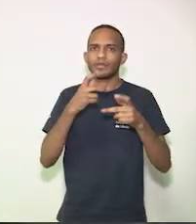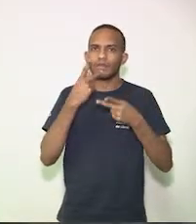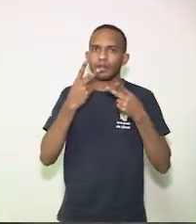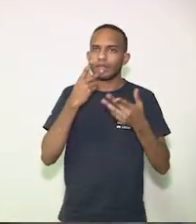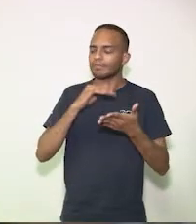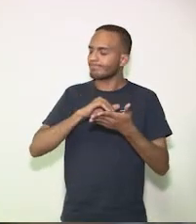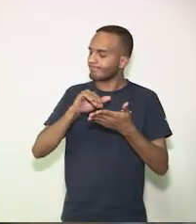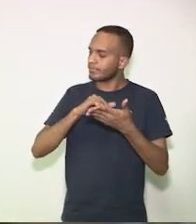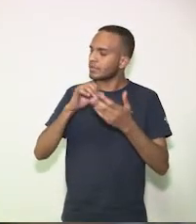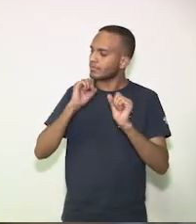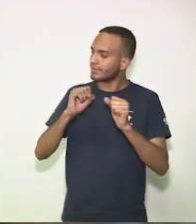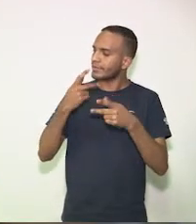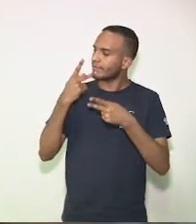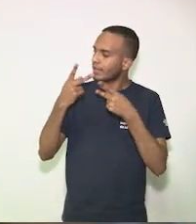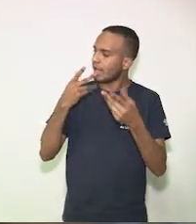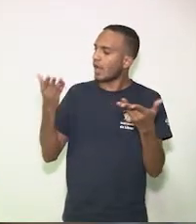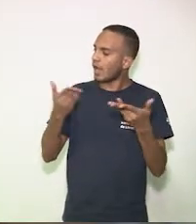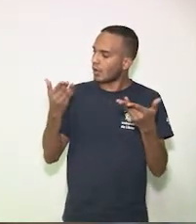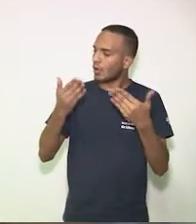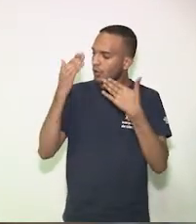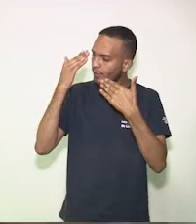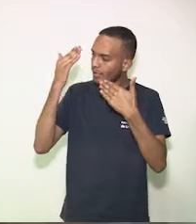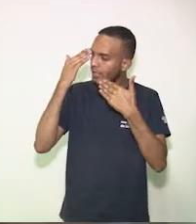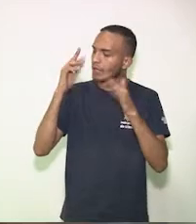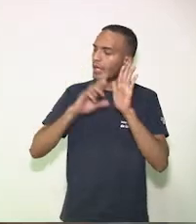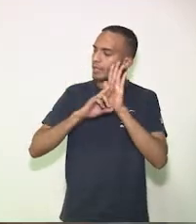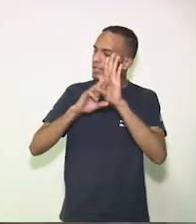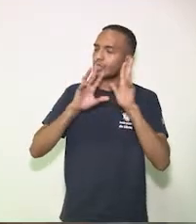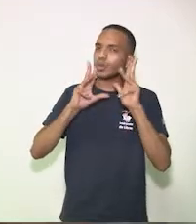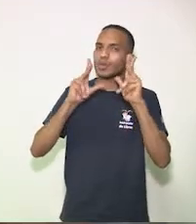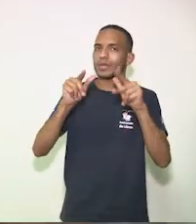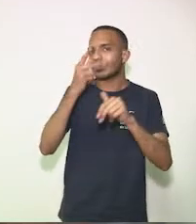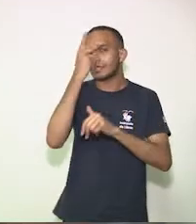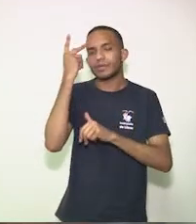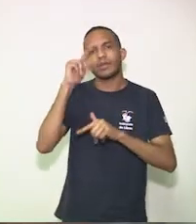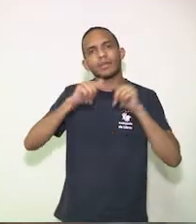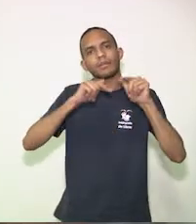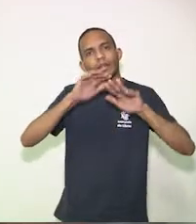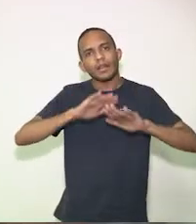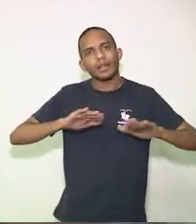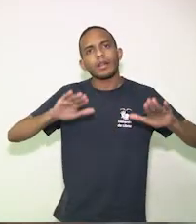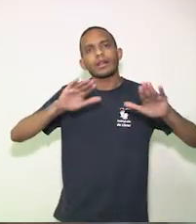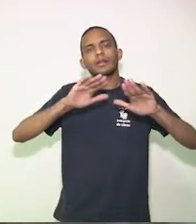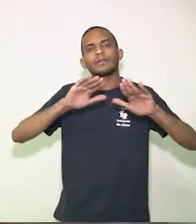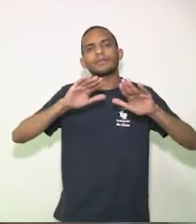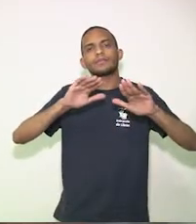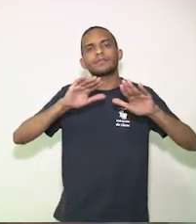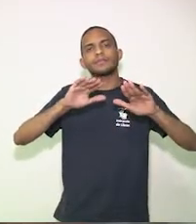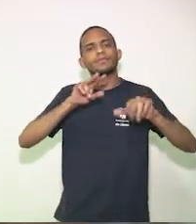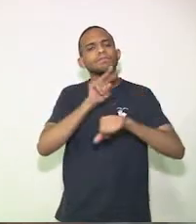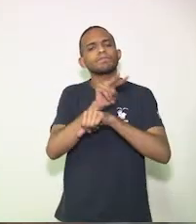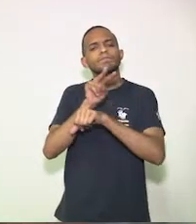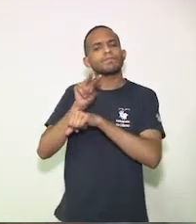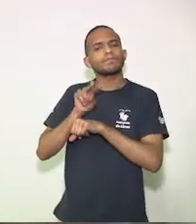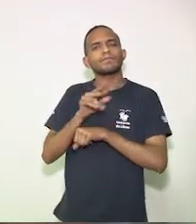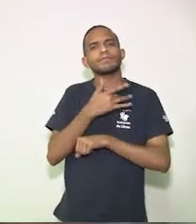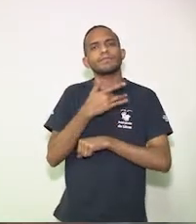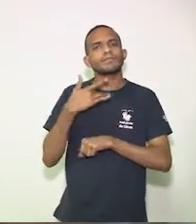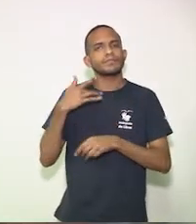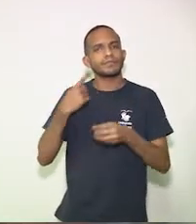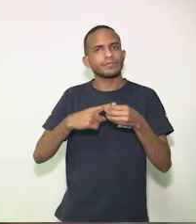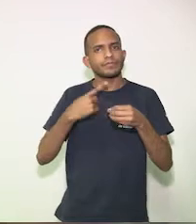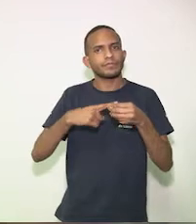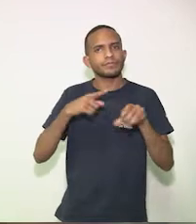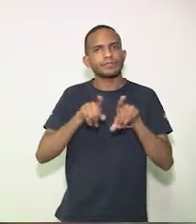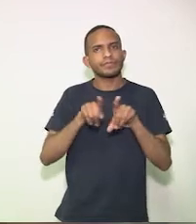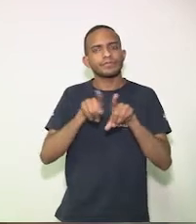consideração, secretário, em permitir essa apresentação. Em nome de todos os funcionários que trabalham na vigilância à saúde